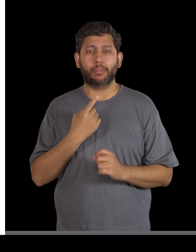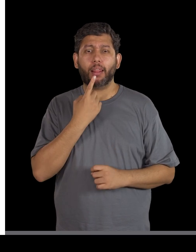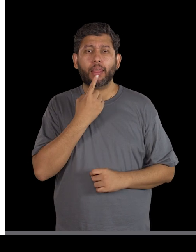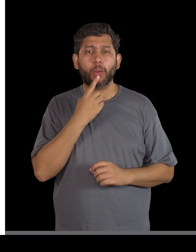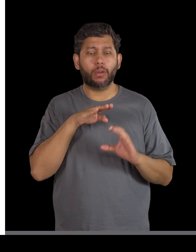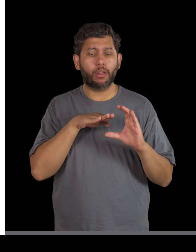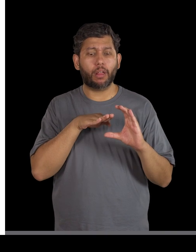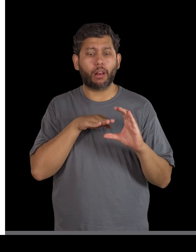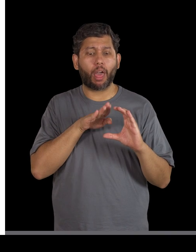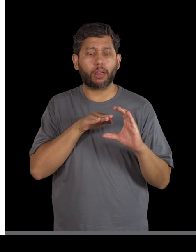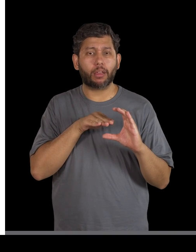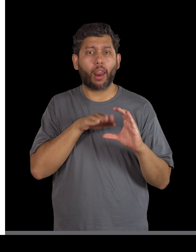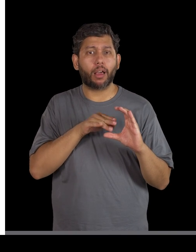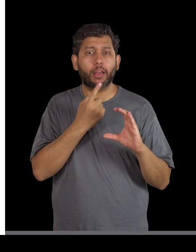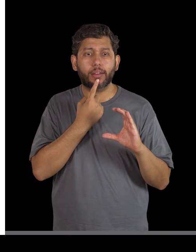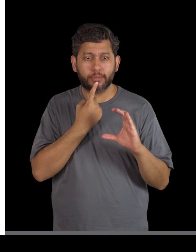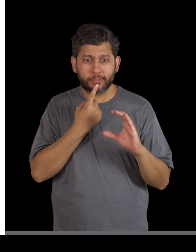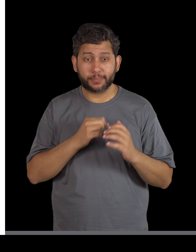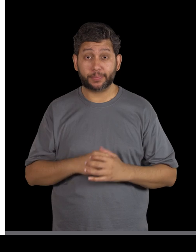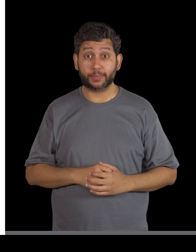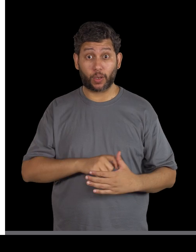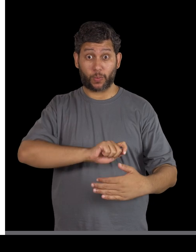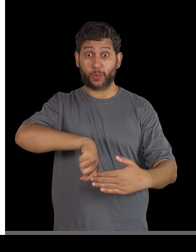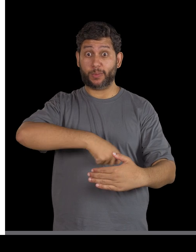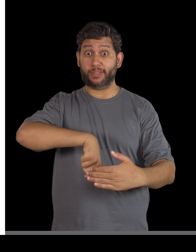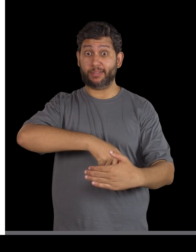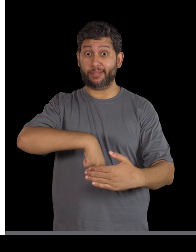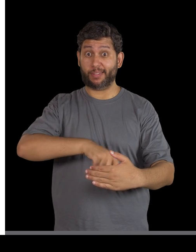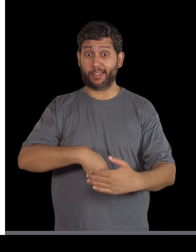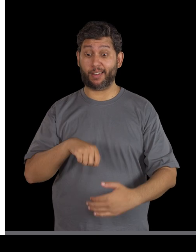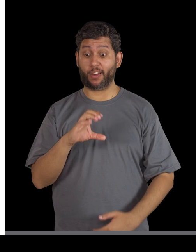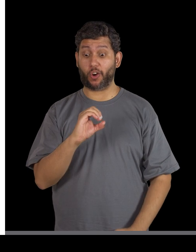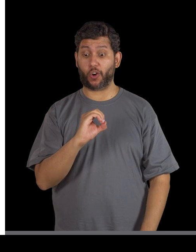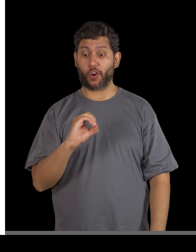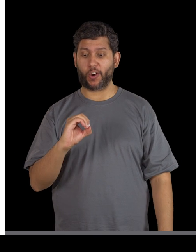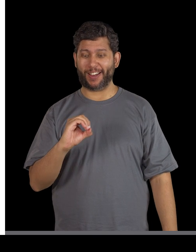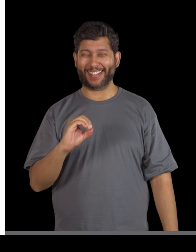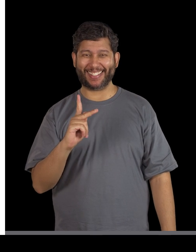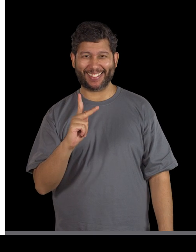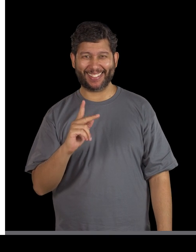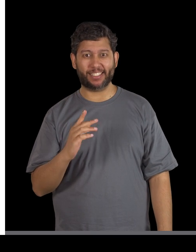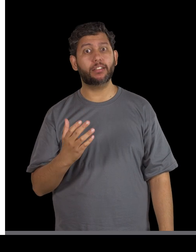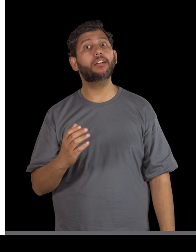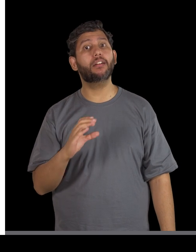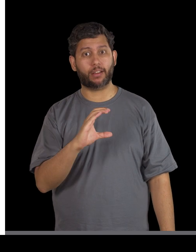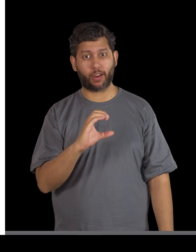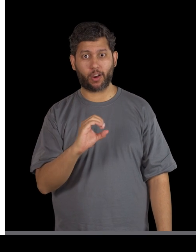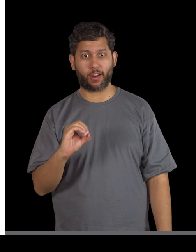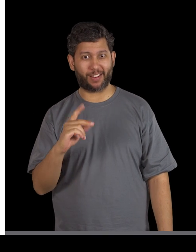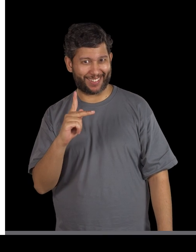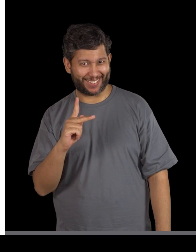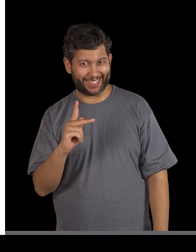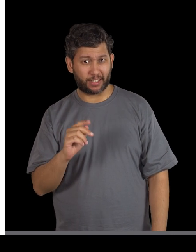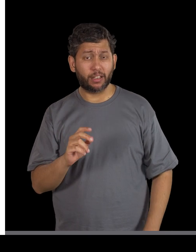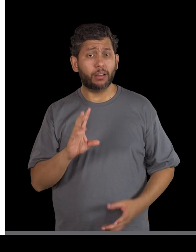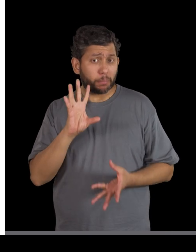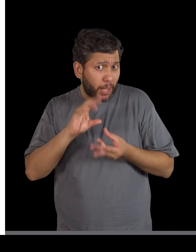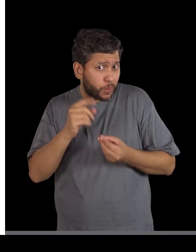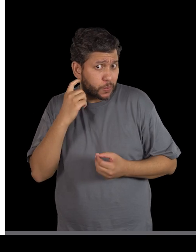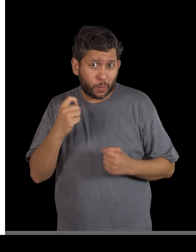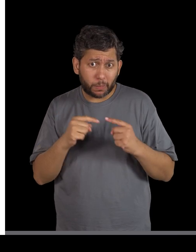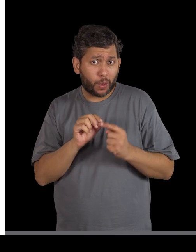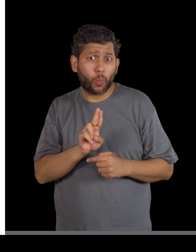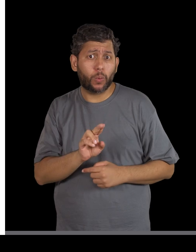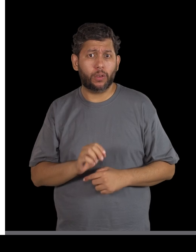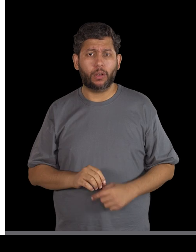tua língua tá um pouquinho mais baixa entre um U e o O. Cook, cozinhar, cook. É também esse Uzinho, não é